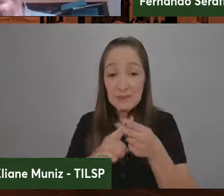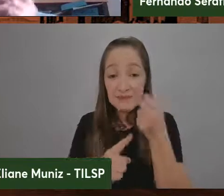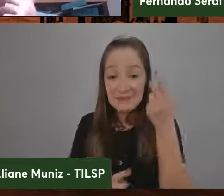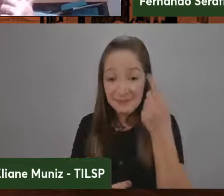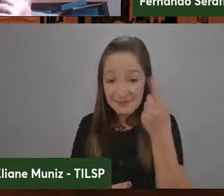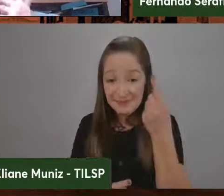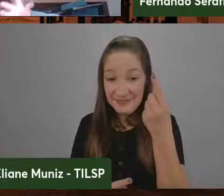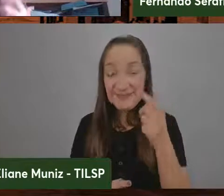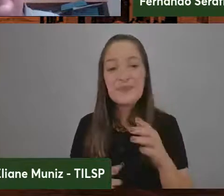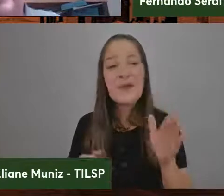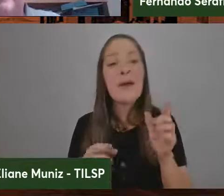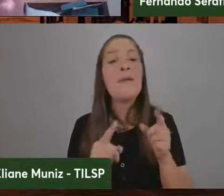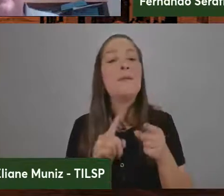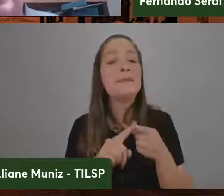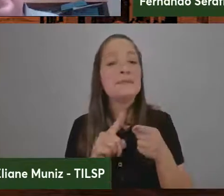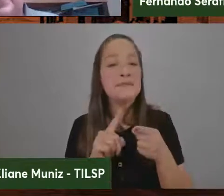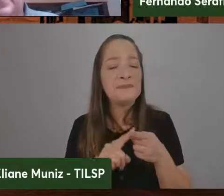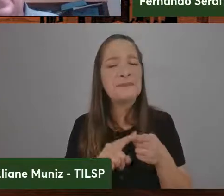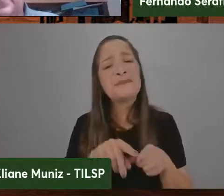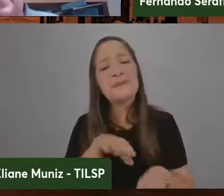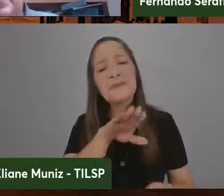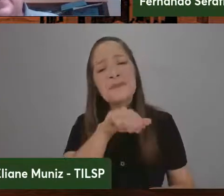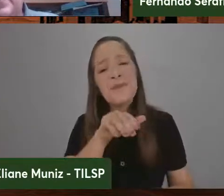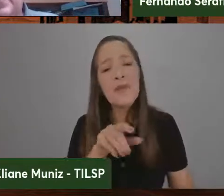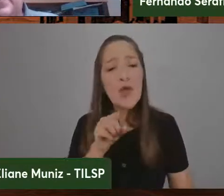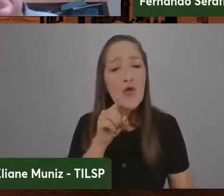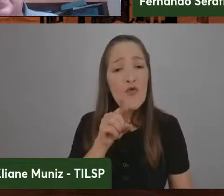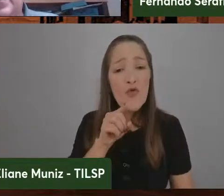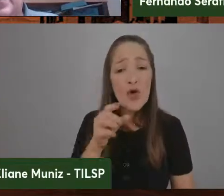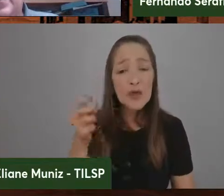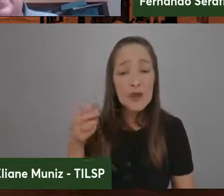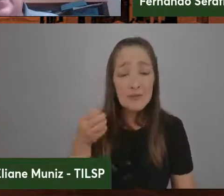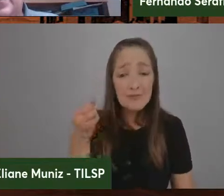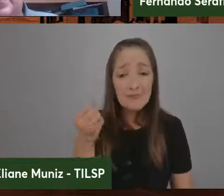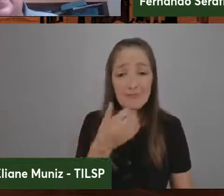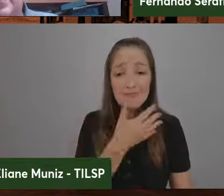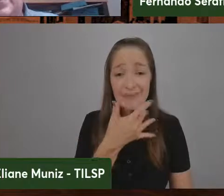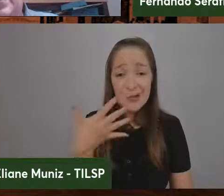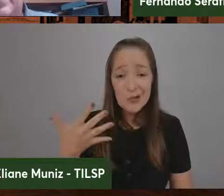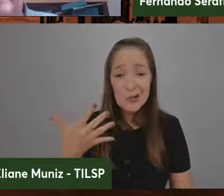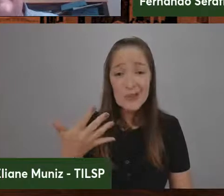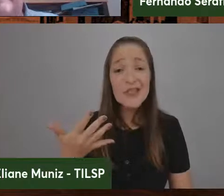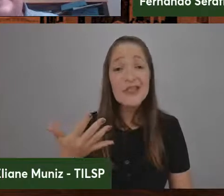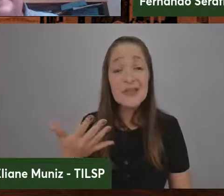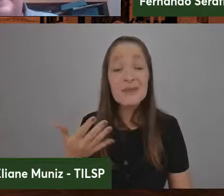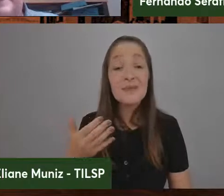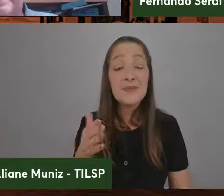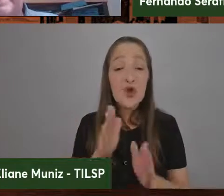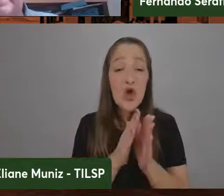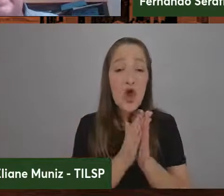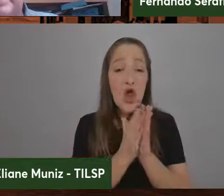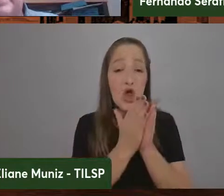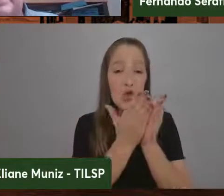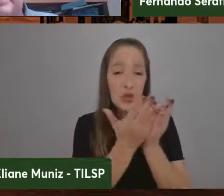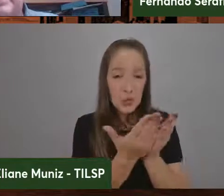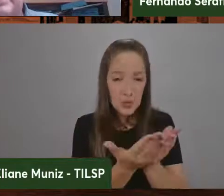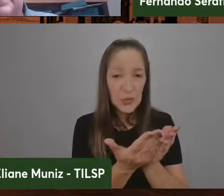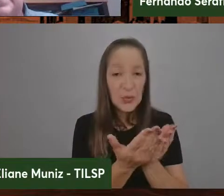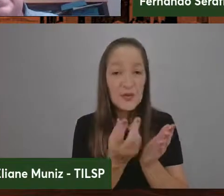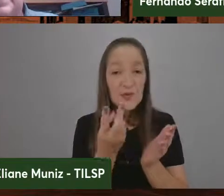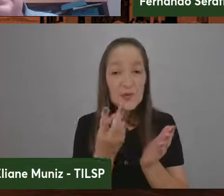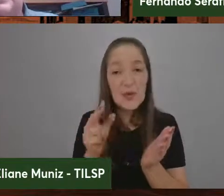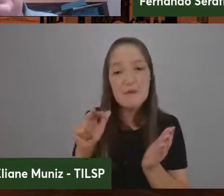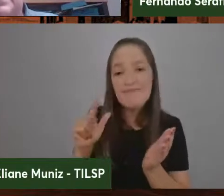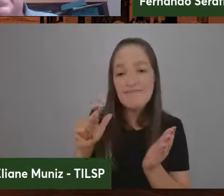Milton, gostaria de saber como você recebeu a notícia da inclusão, né, do livro Dois Irmãos na lista de leituras obrigatórias